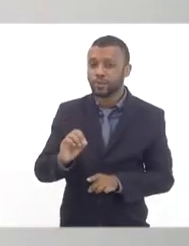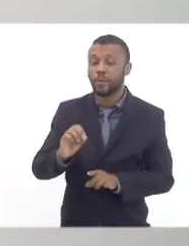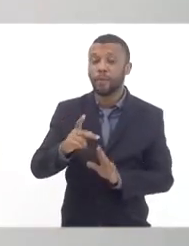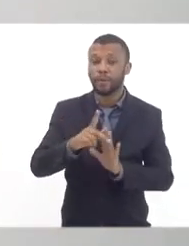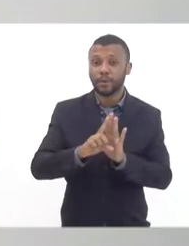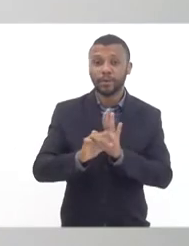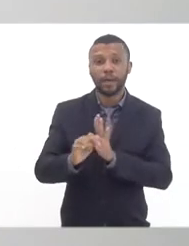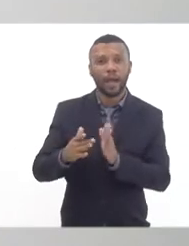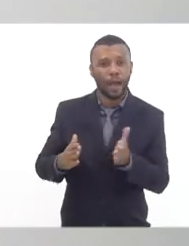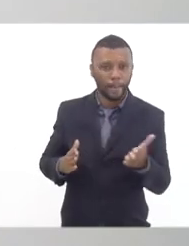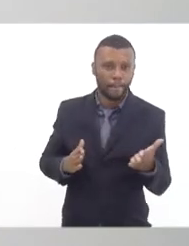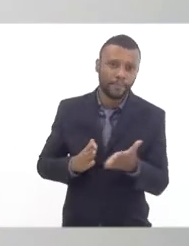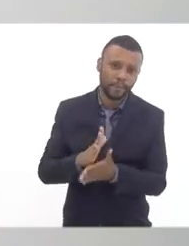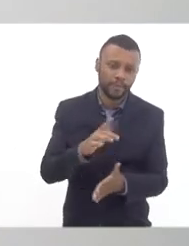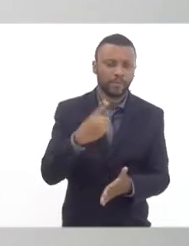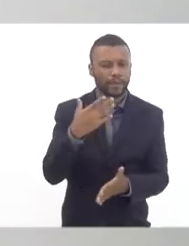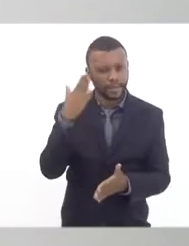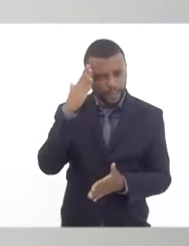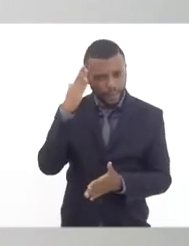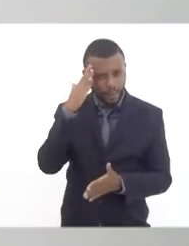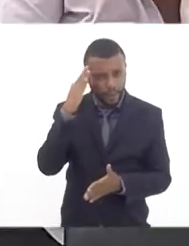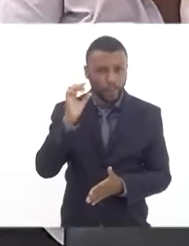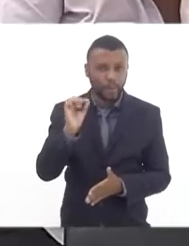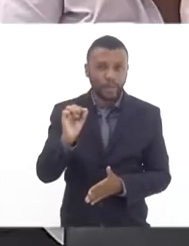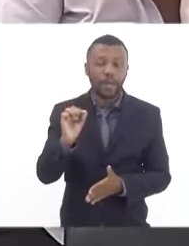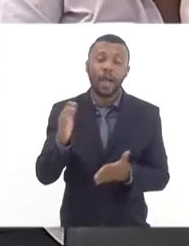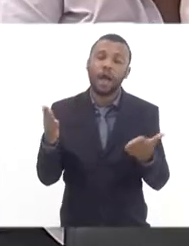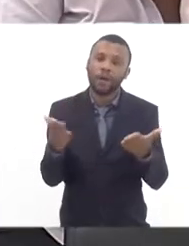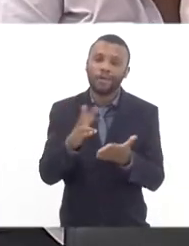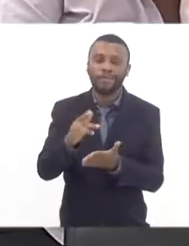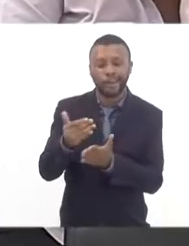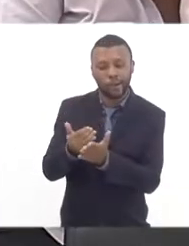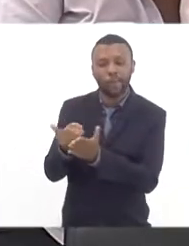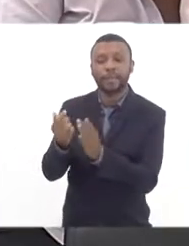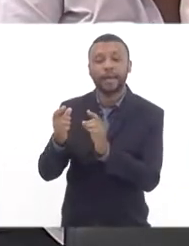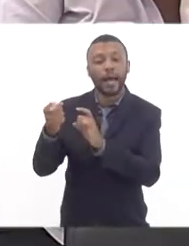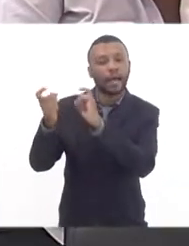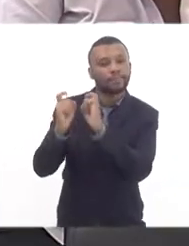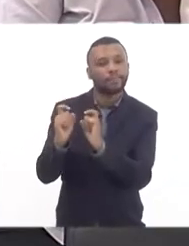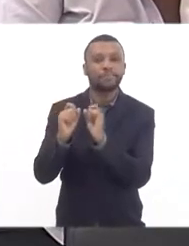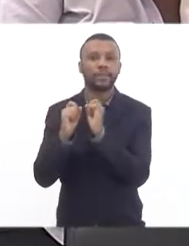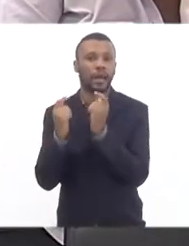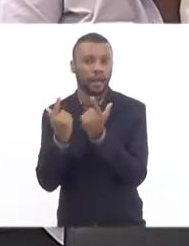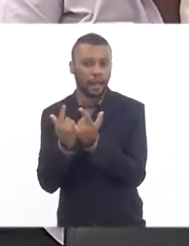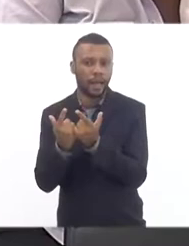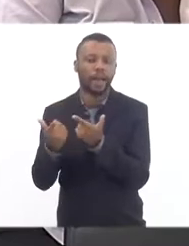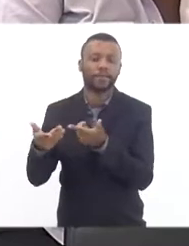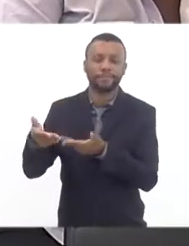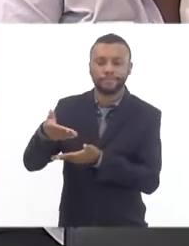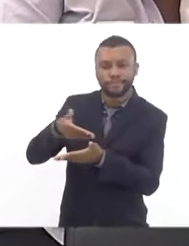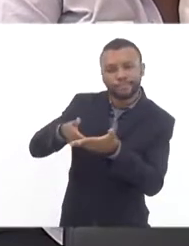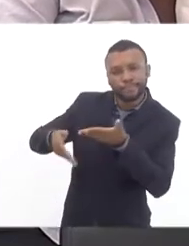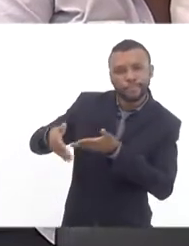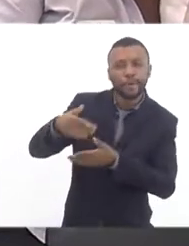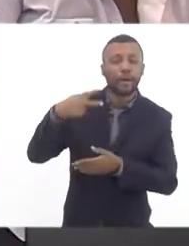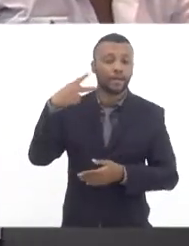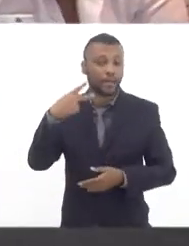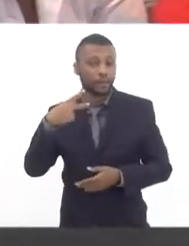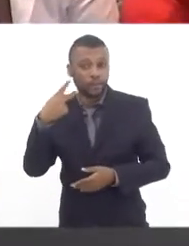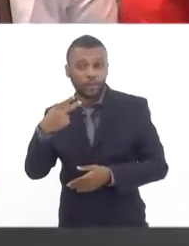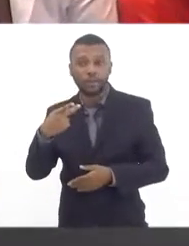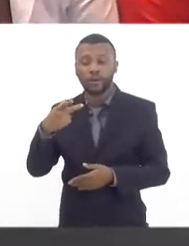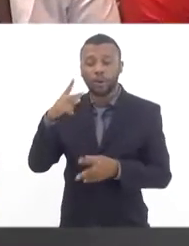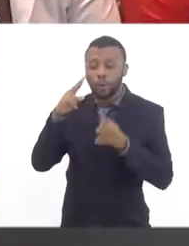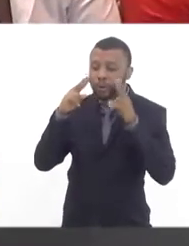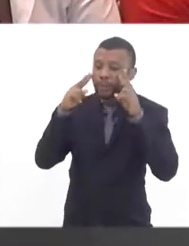sabe que o senhor deve se ausentar agora da LERJ, né, pela dinâmica da política, considerando o seu papel de